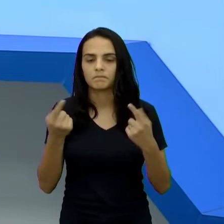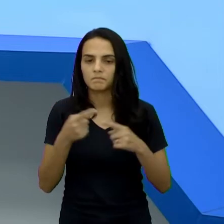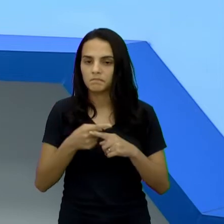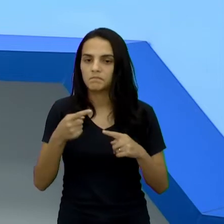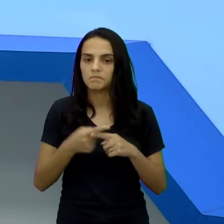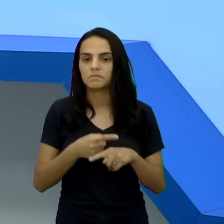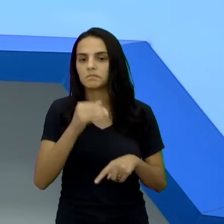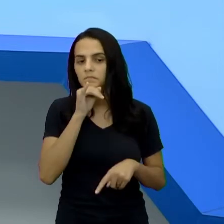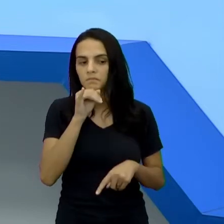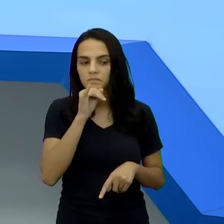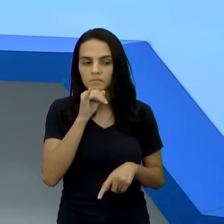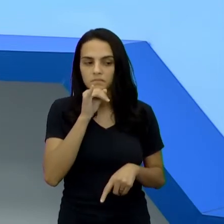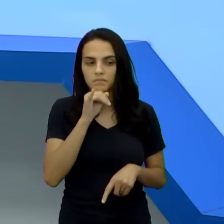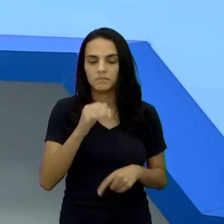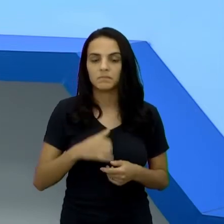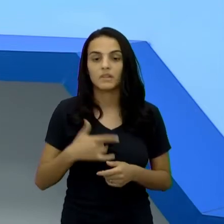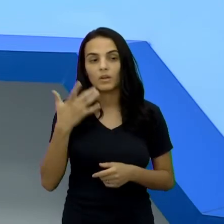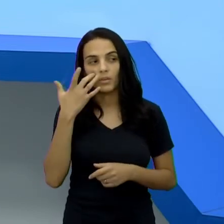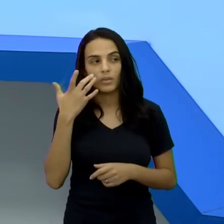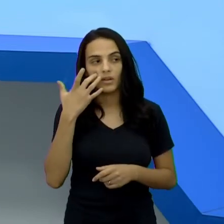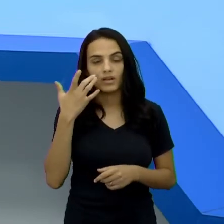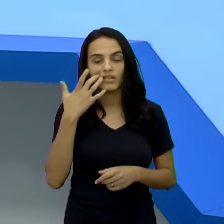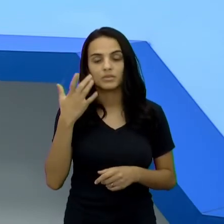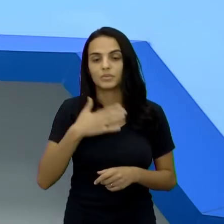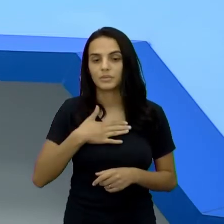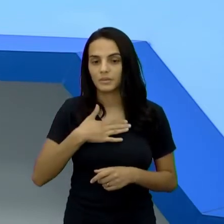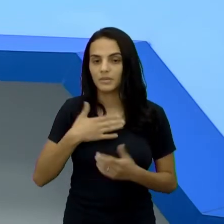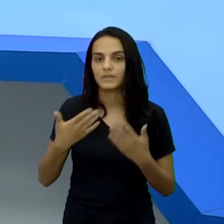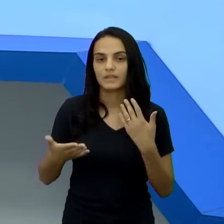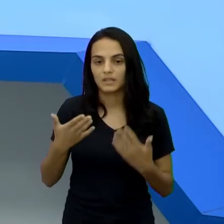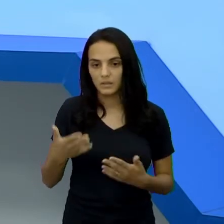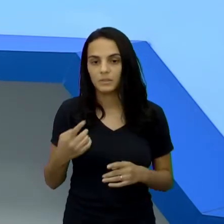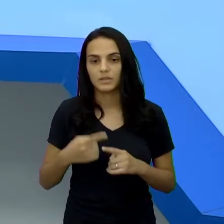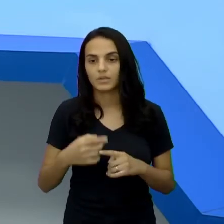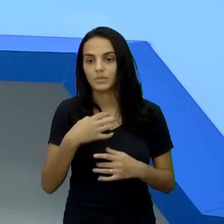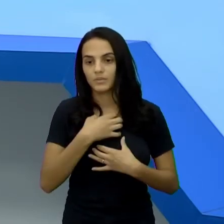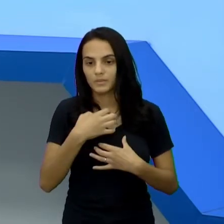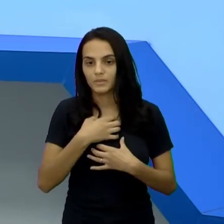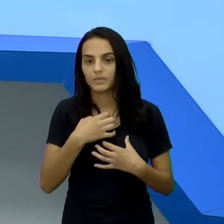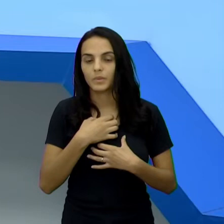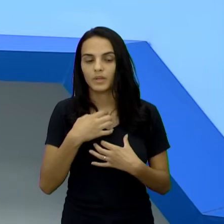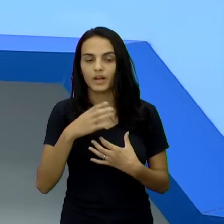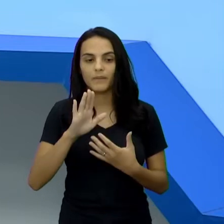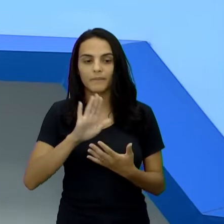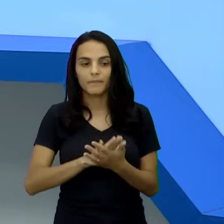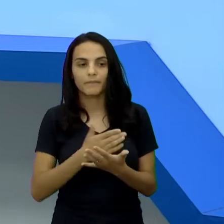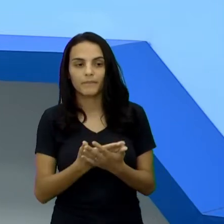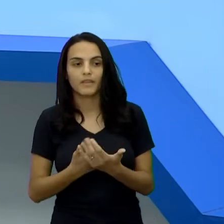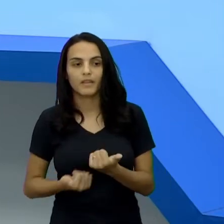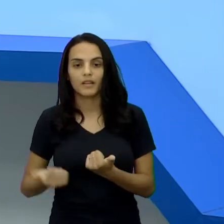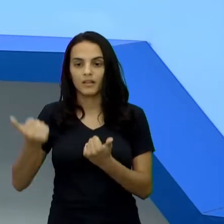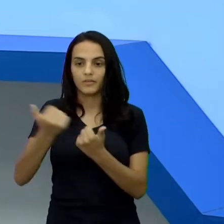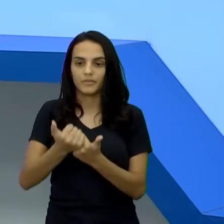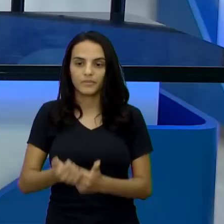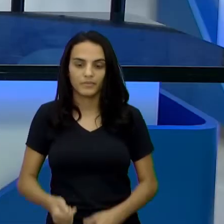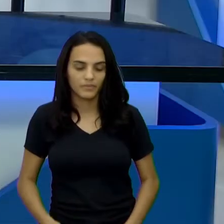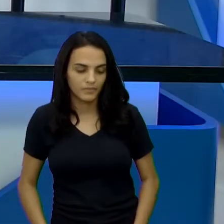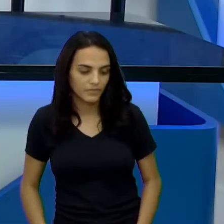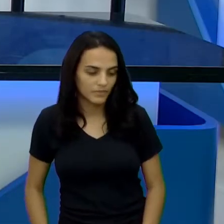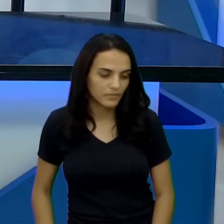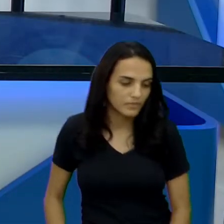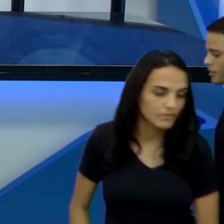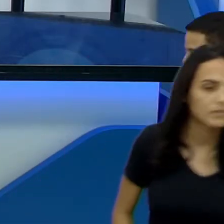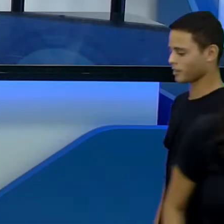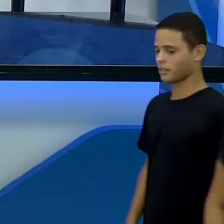Competitividade, no caso... Eu acho que pra mim varia, porque eu sinto que eu sou competitiva comigo mesma, mas não com os outros. Eu não acho que eu não